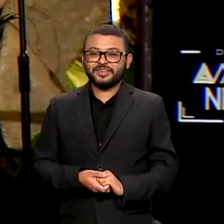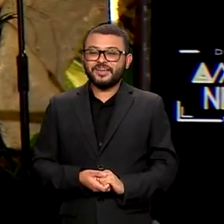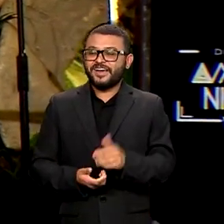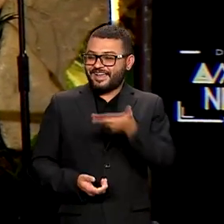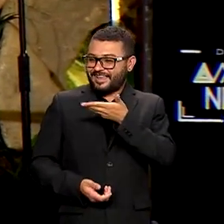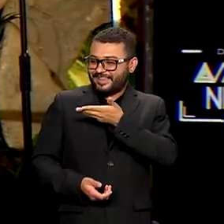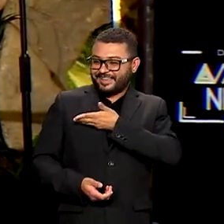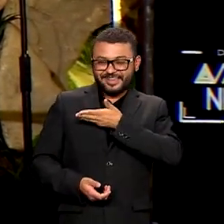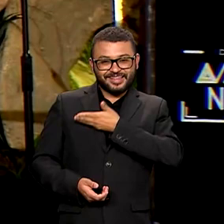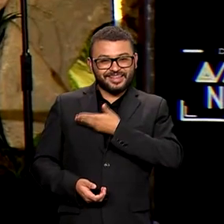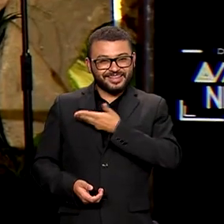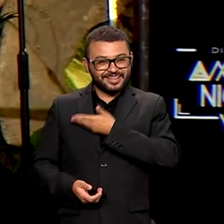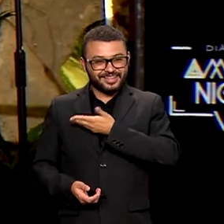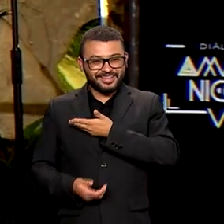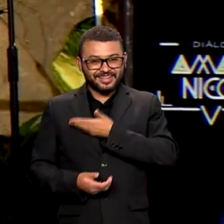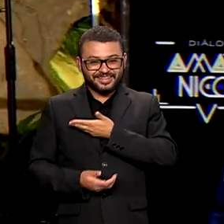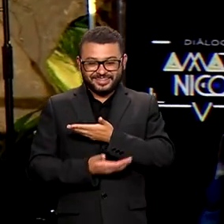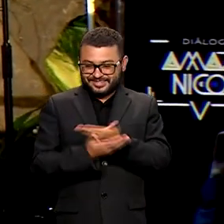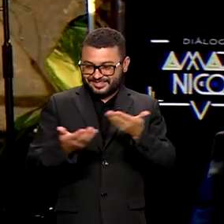Companheiros,